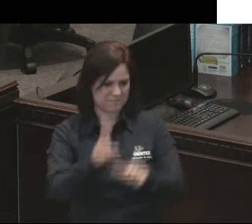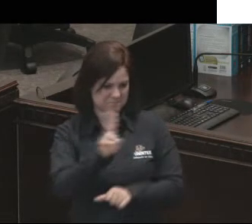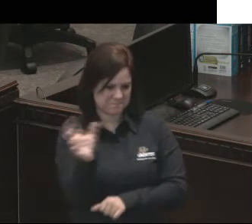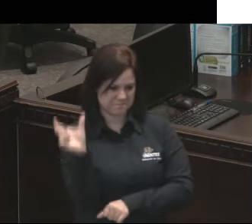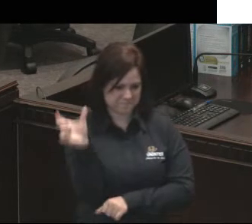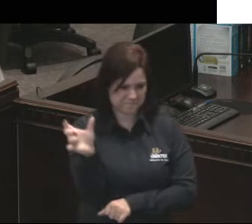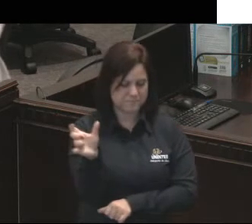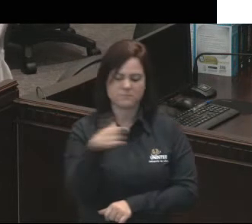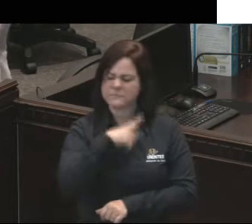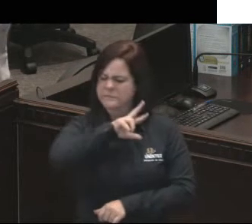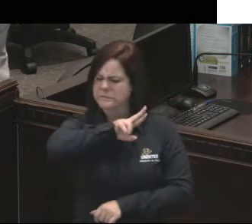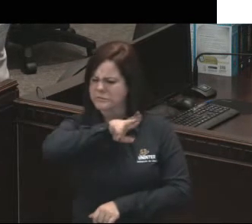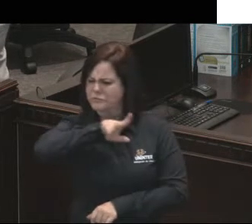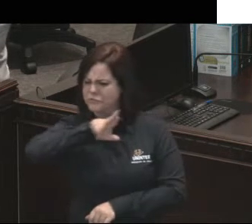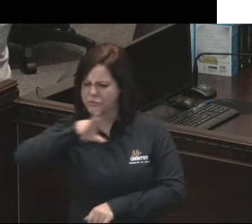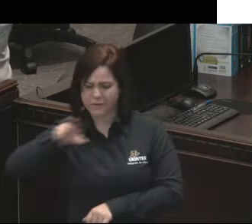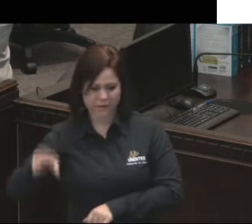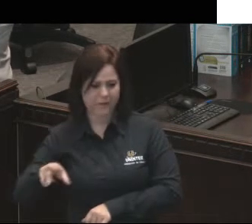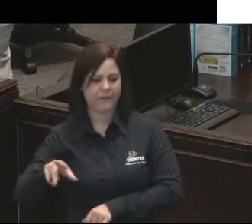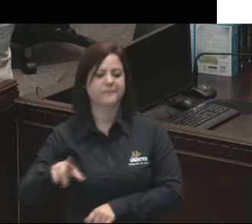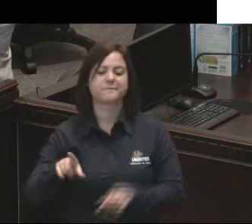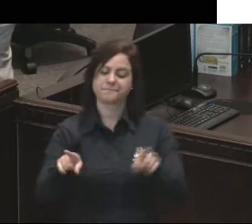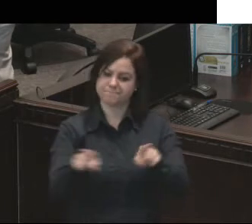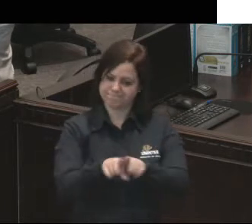bastante ampla desses produtos e também tiveram